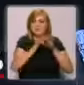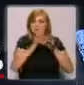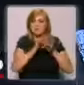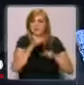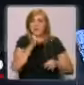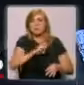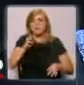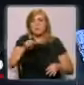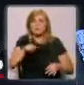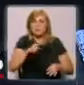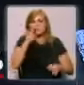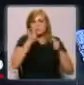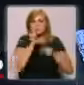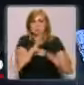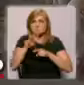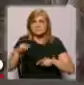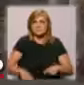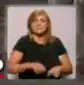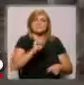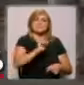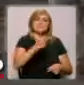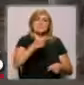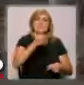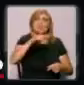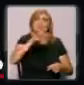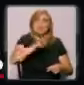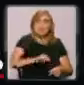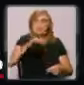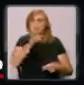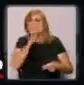Tony Carreira, Daniela Mercury, António Zambujo e Chutes e Pontapés